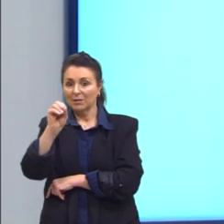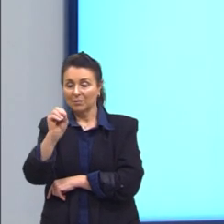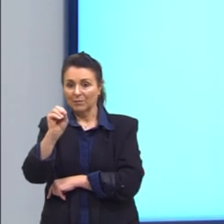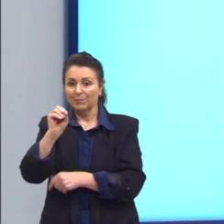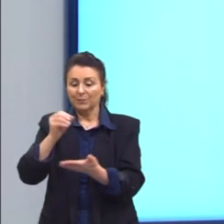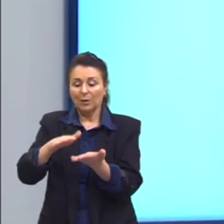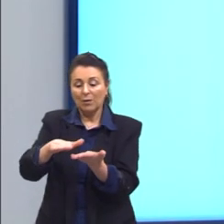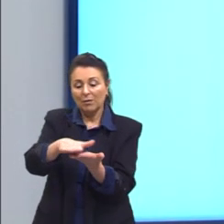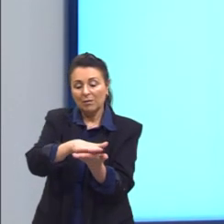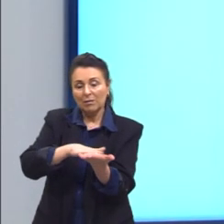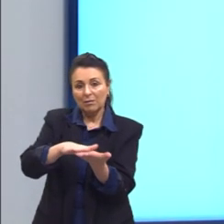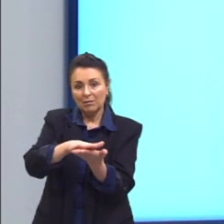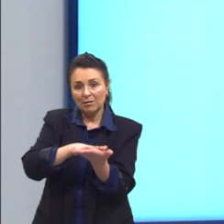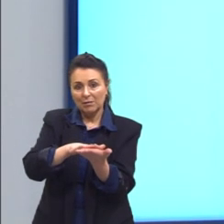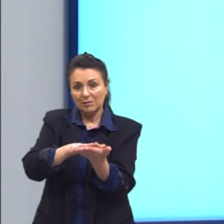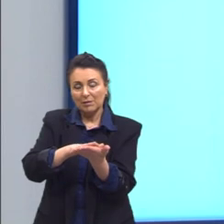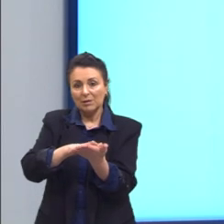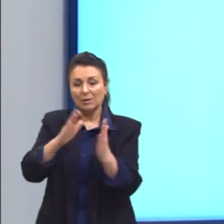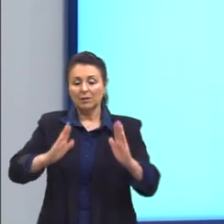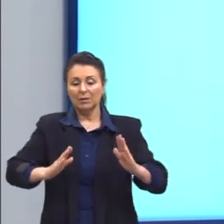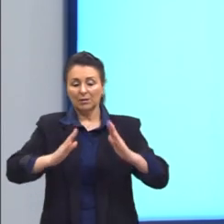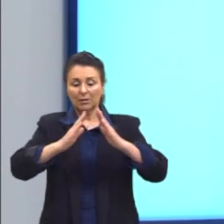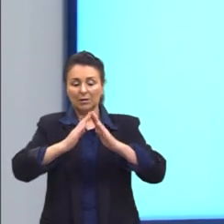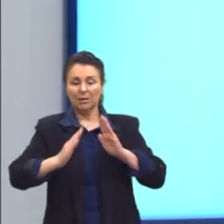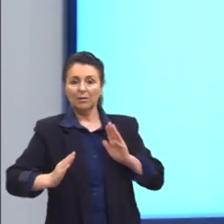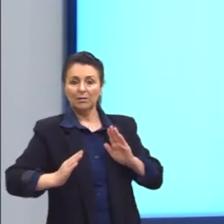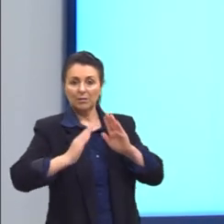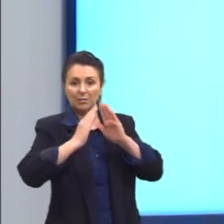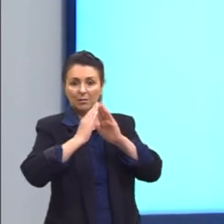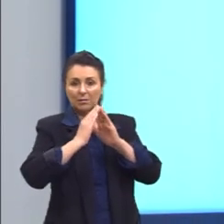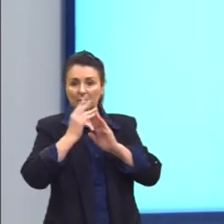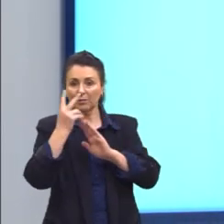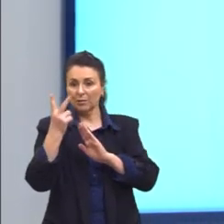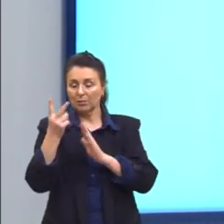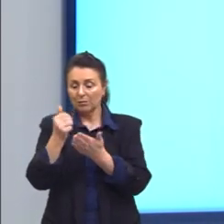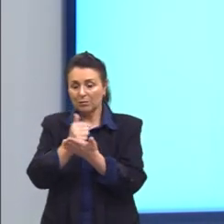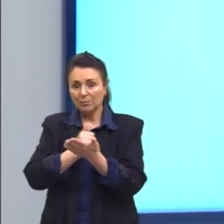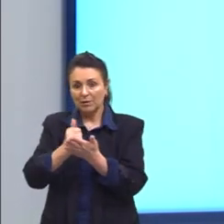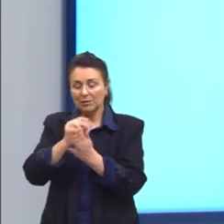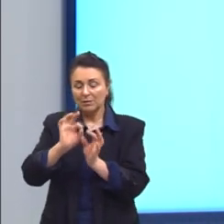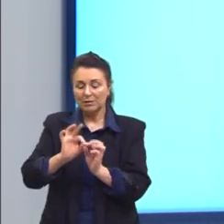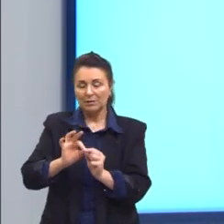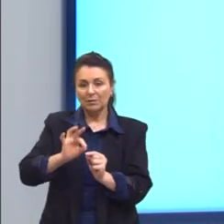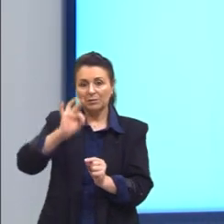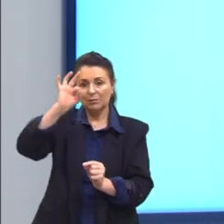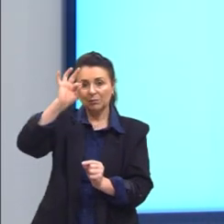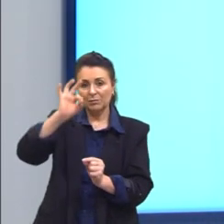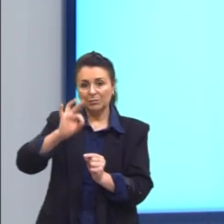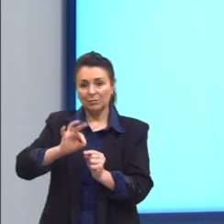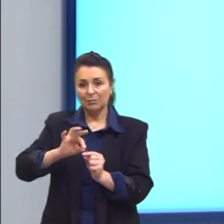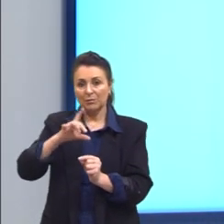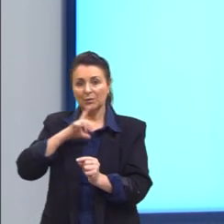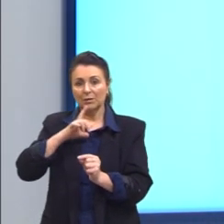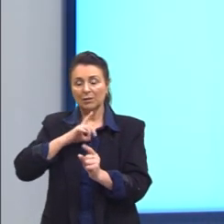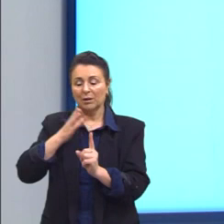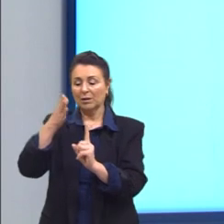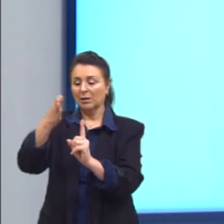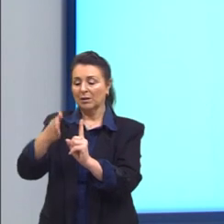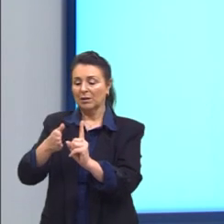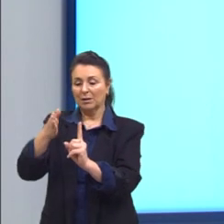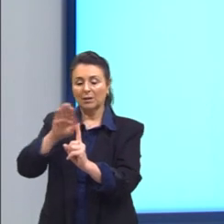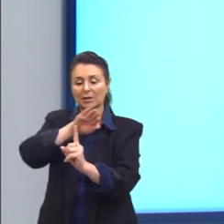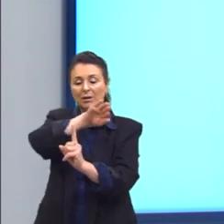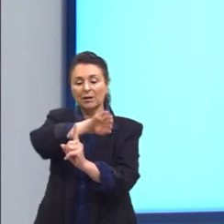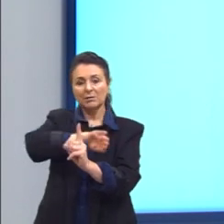tronco de pirâmide além de ter ali né as duas bases e altura nós temos que as faces